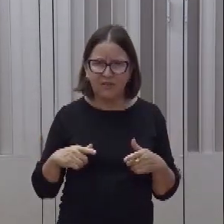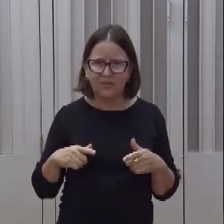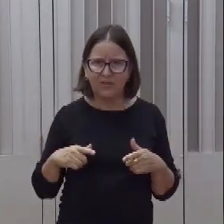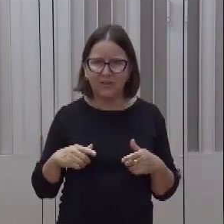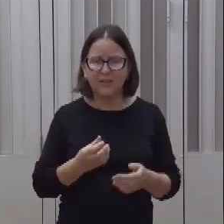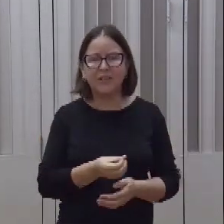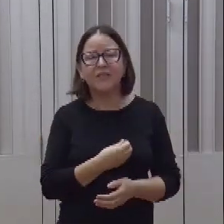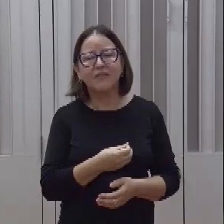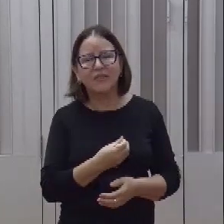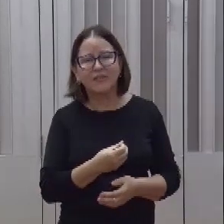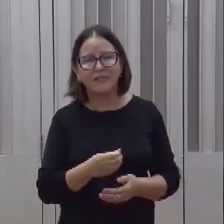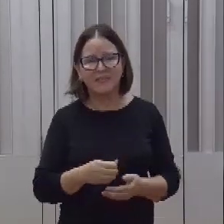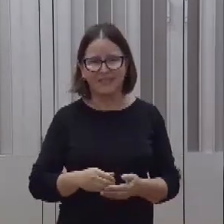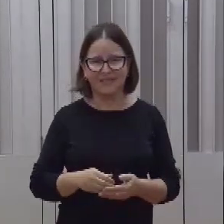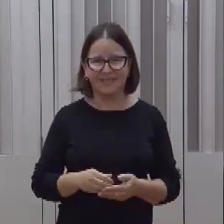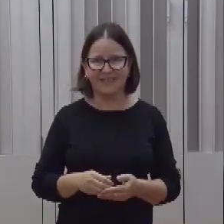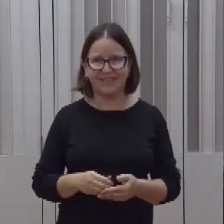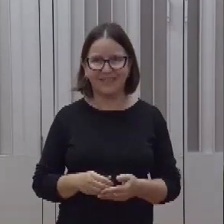assistes,